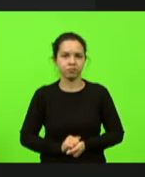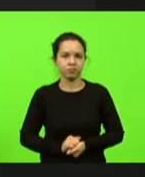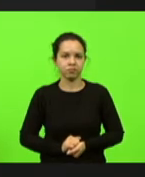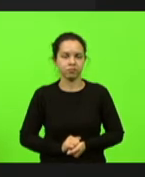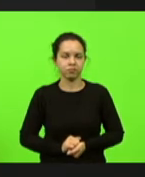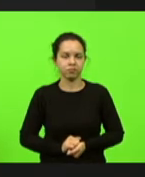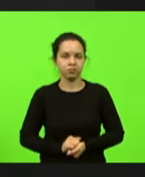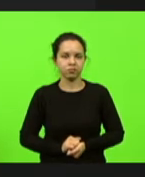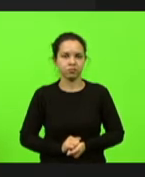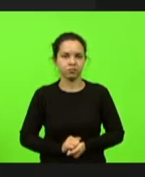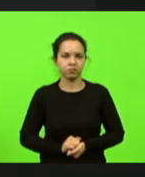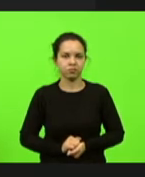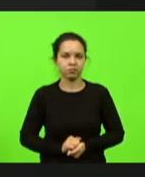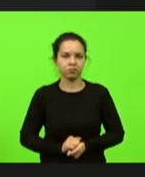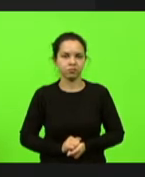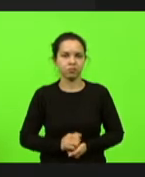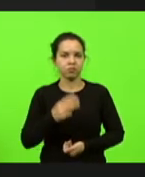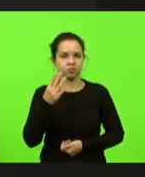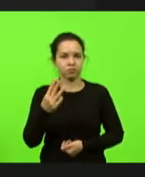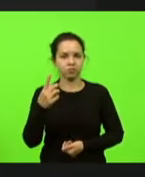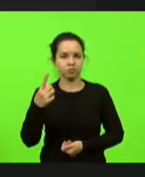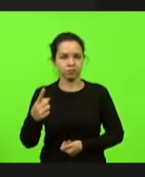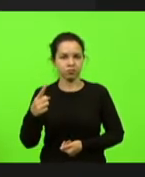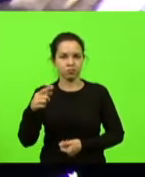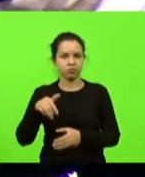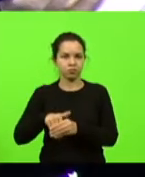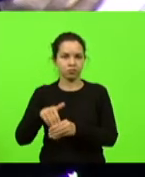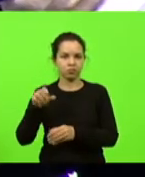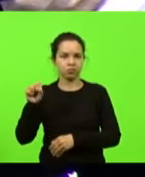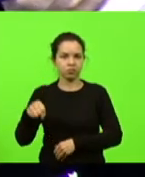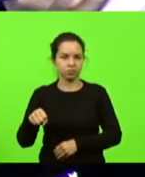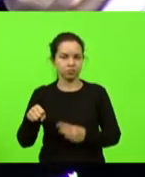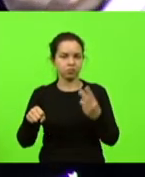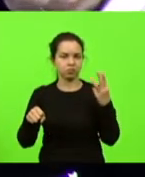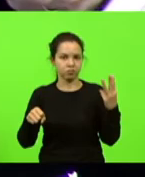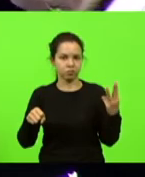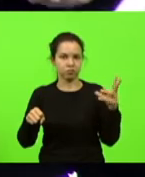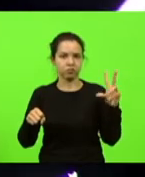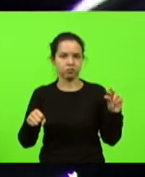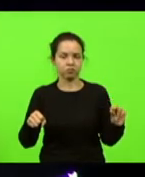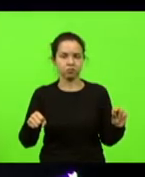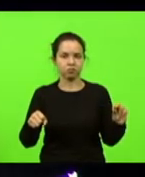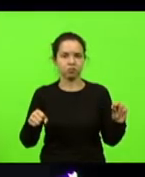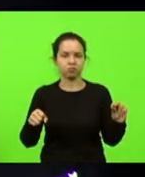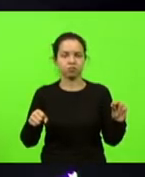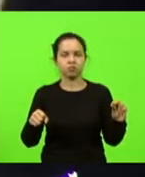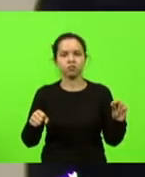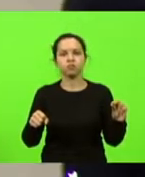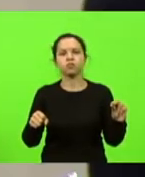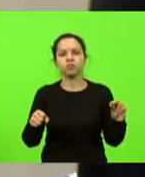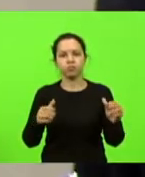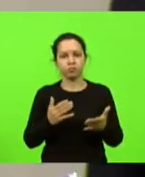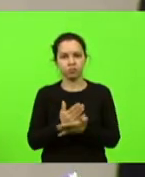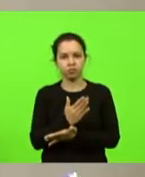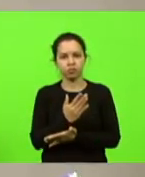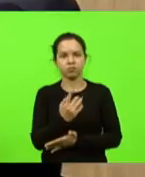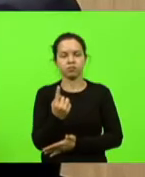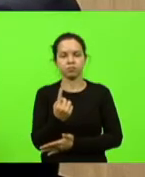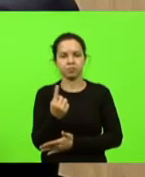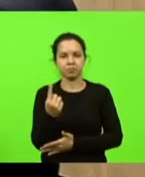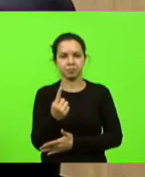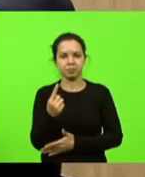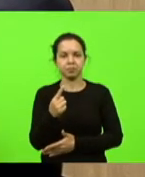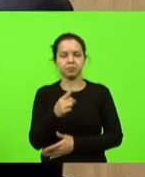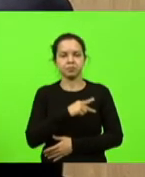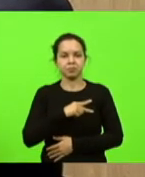1. 31 votos sim, 3 votos não. Aprovada em primeiro turno, esta presidência encerra a